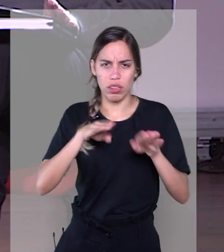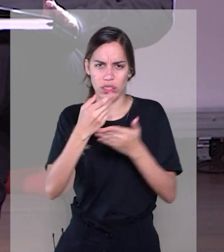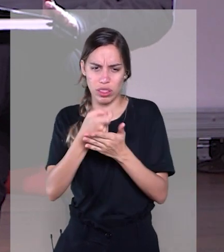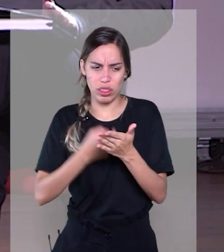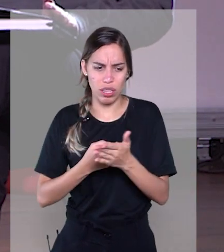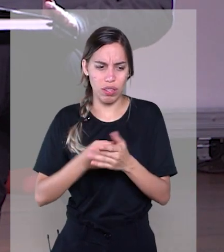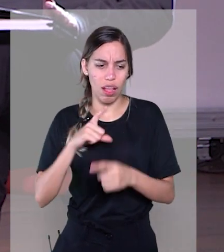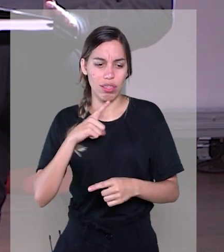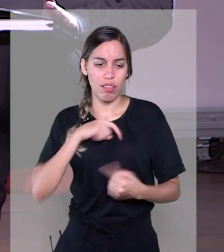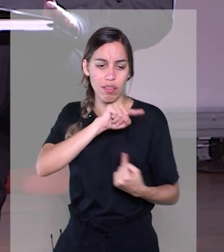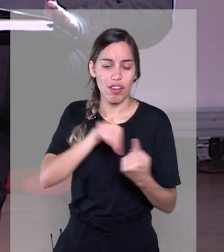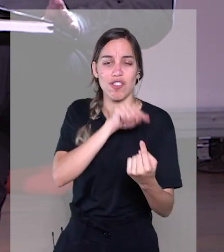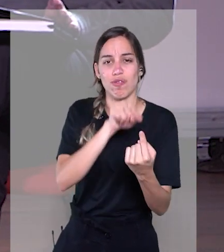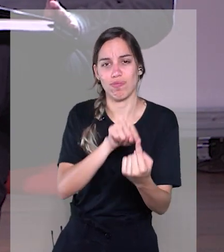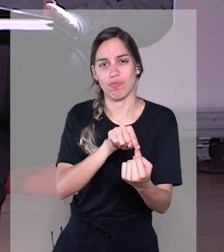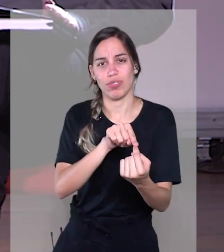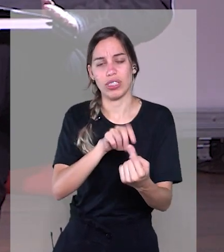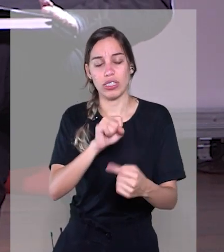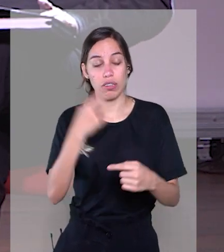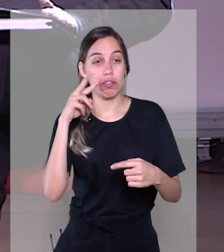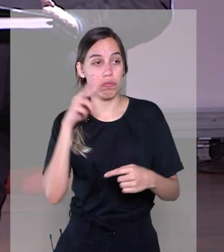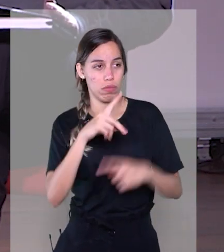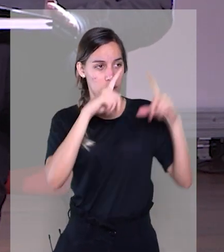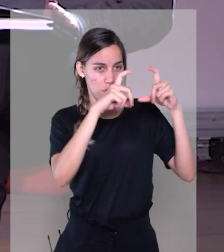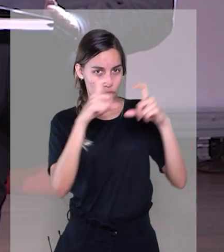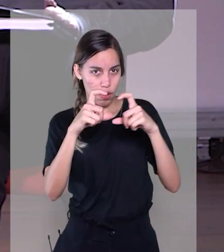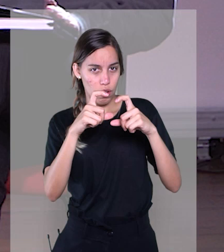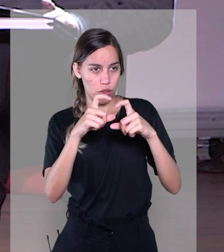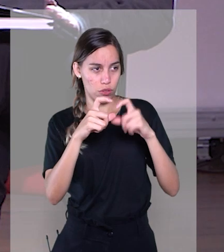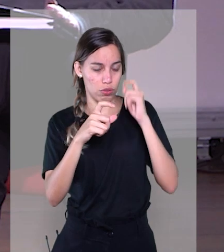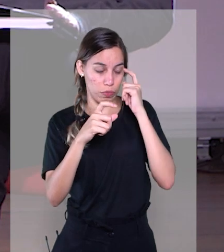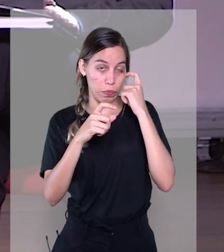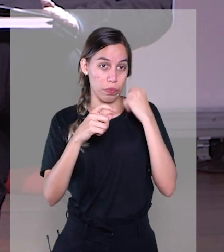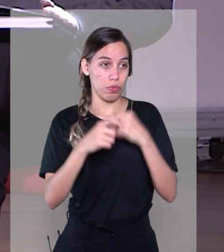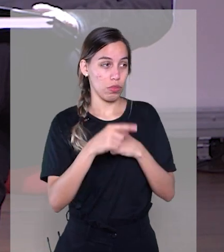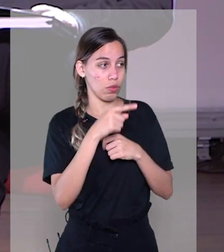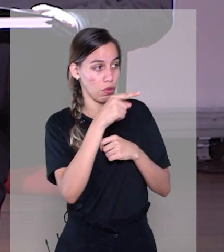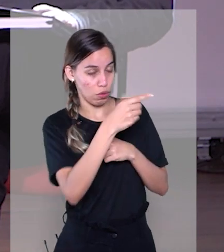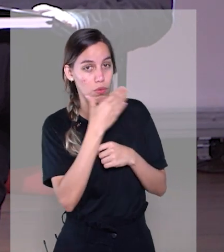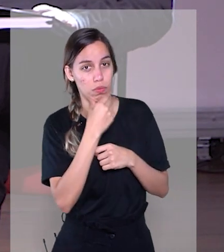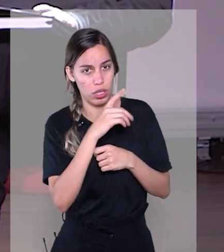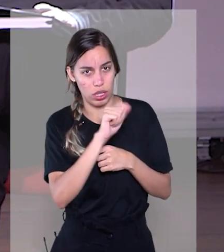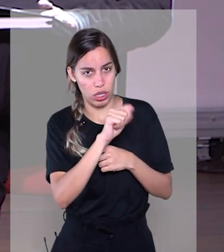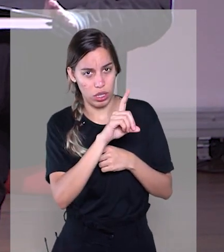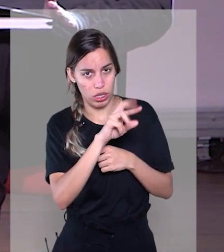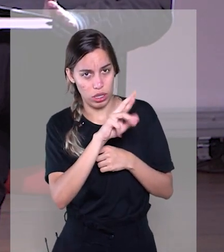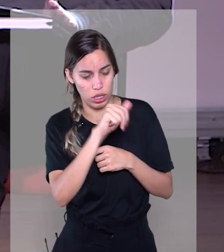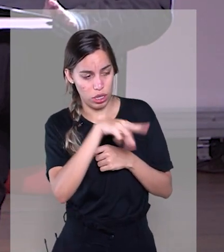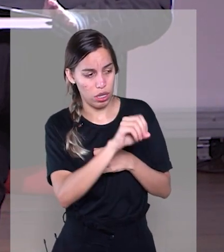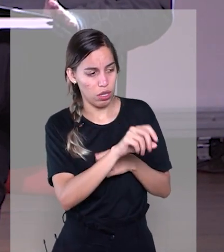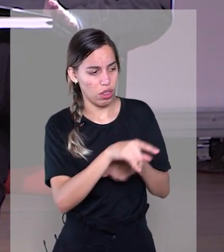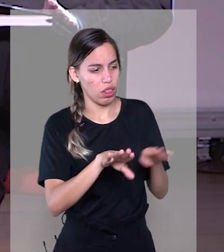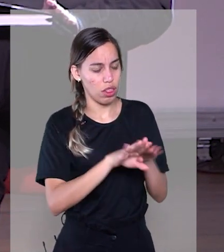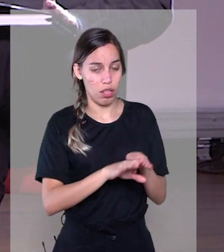né? E quando a gente pega tantas fotografias do Adriano quanto os poemas do Carlos, os textos do Carlos, eles sempre nos